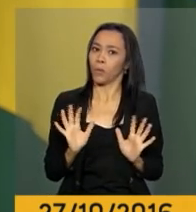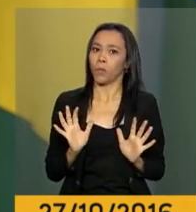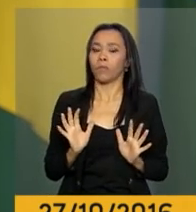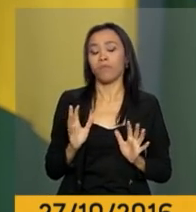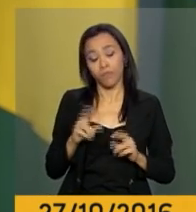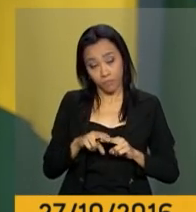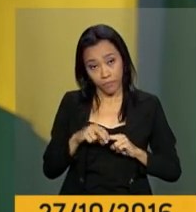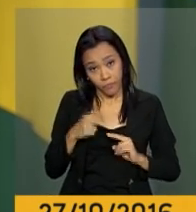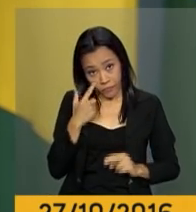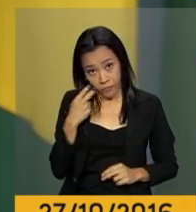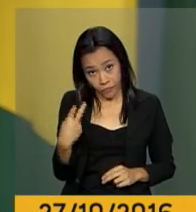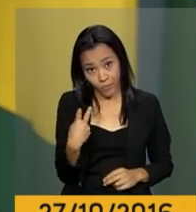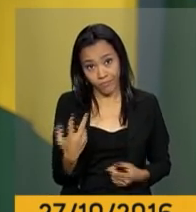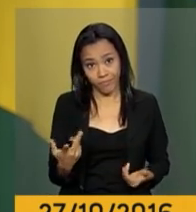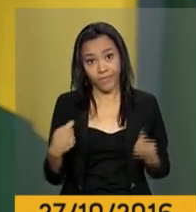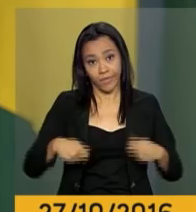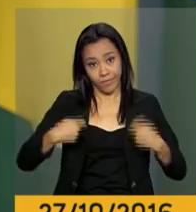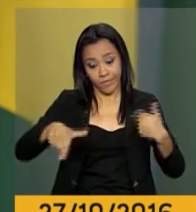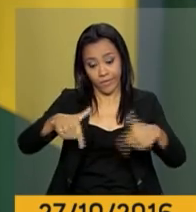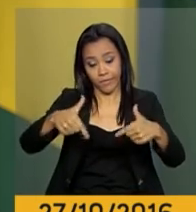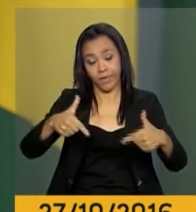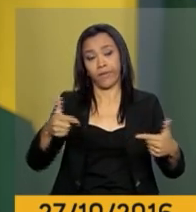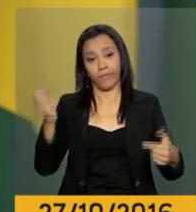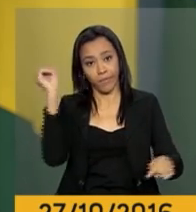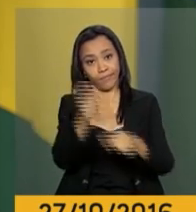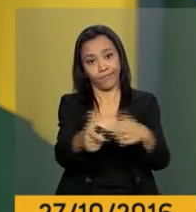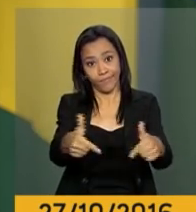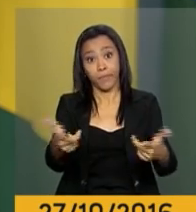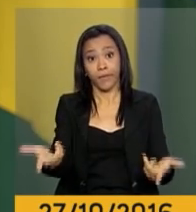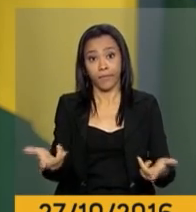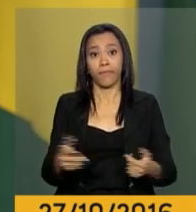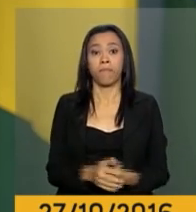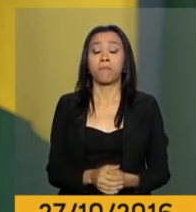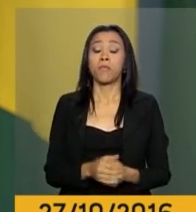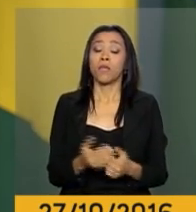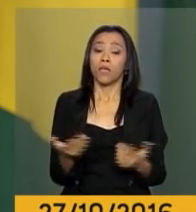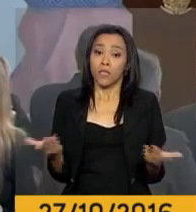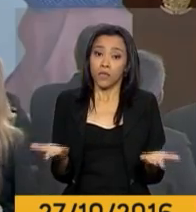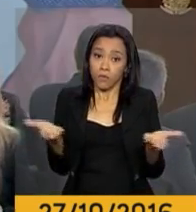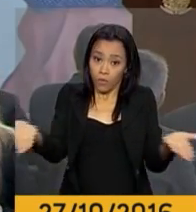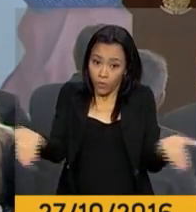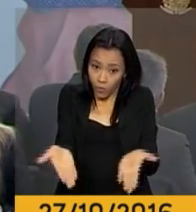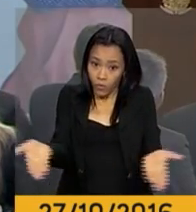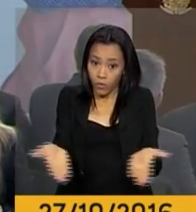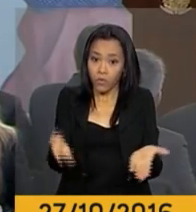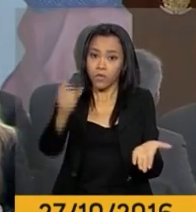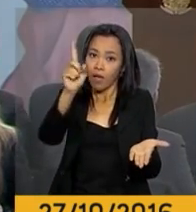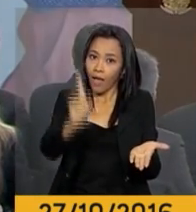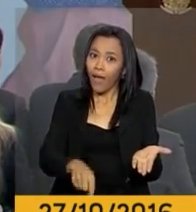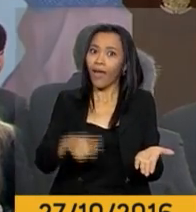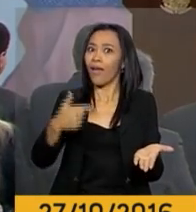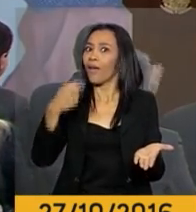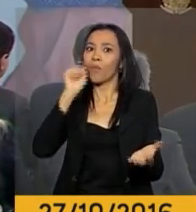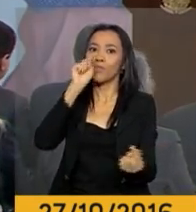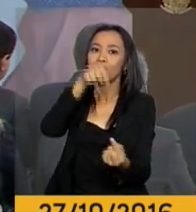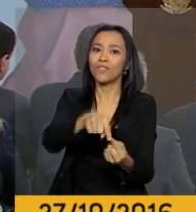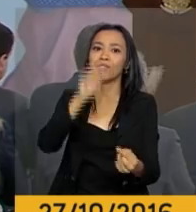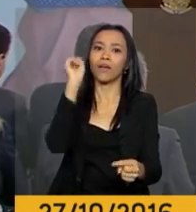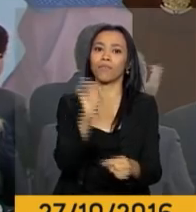trabalhar intensamente para gerar emprego. E hoje, este ato é precisamente um ato gerador de